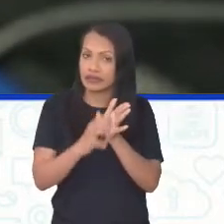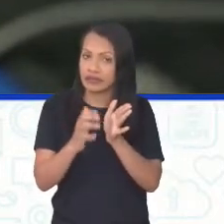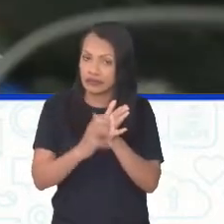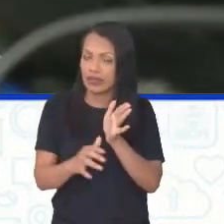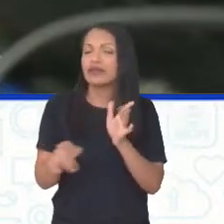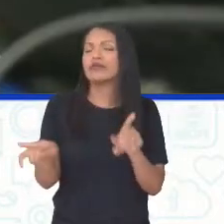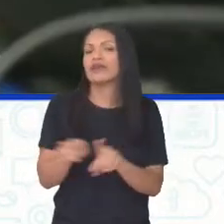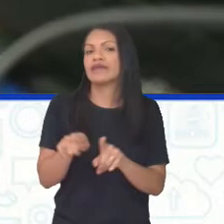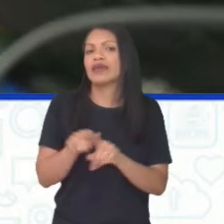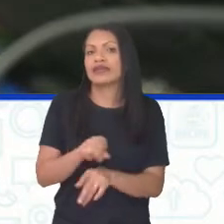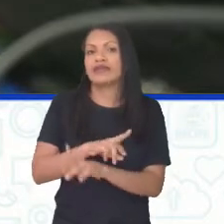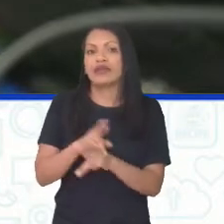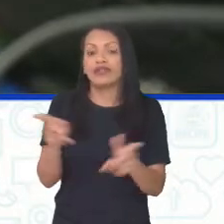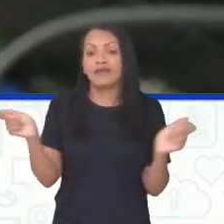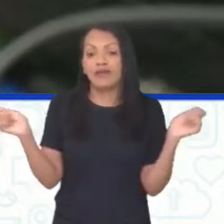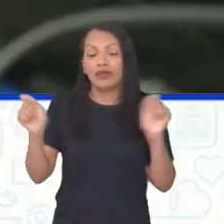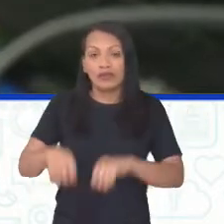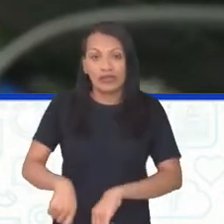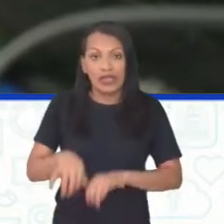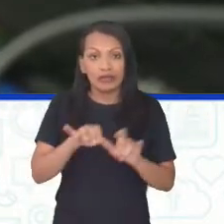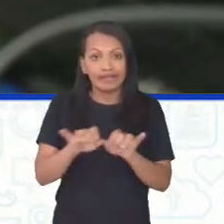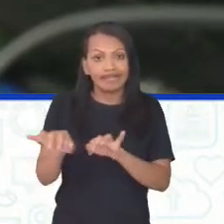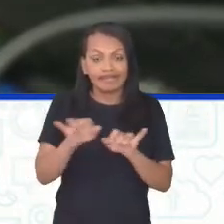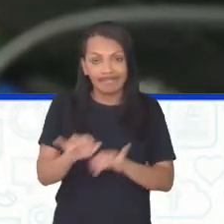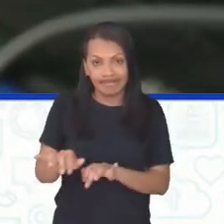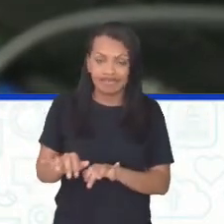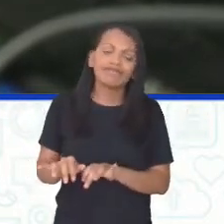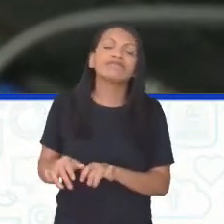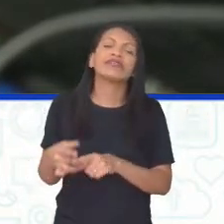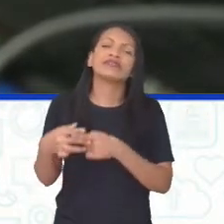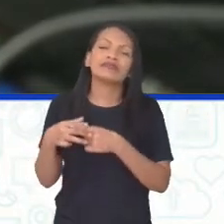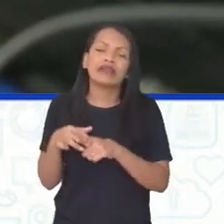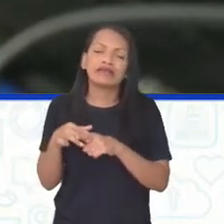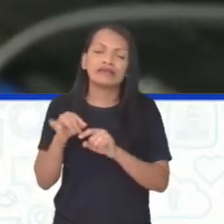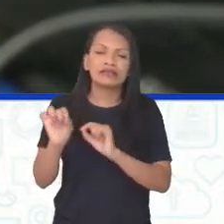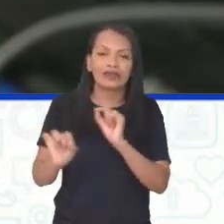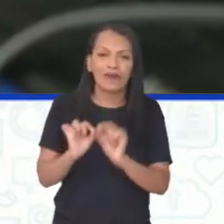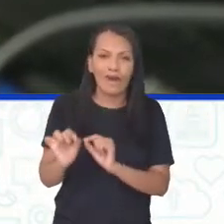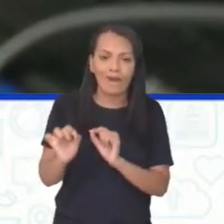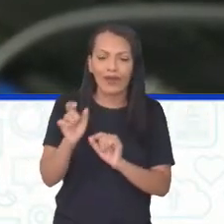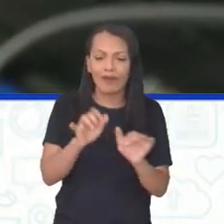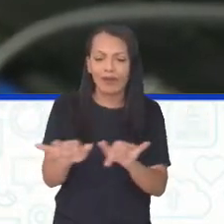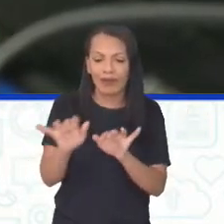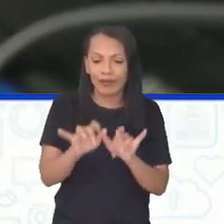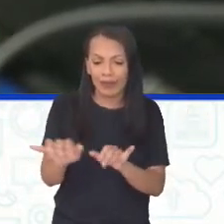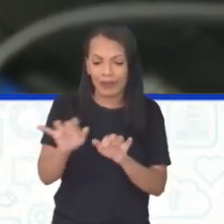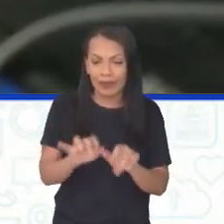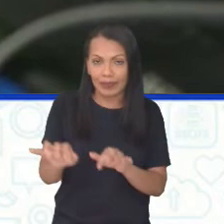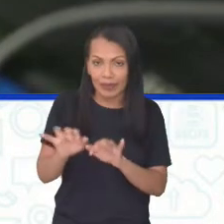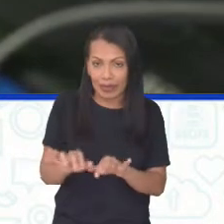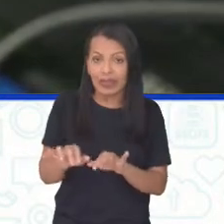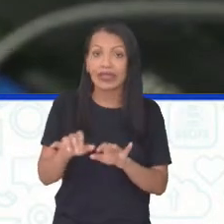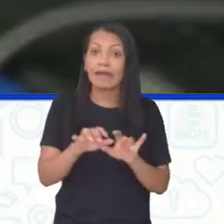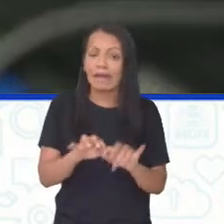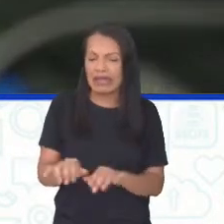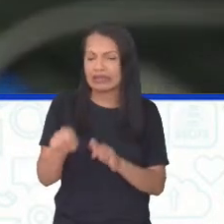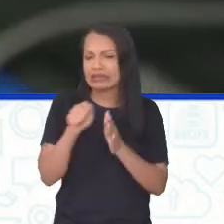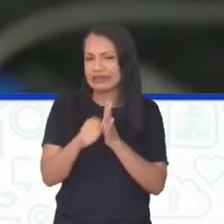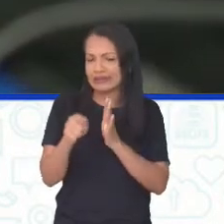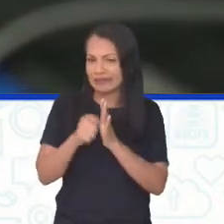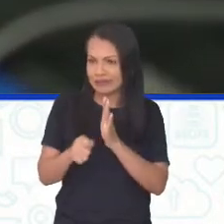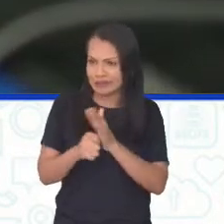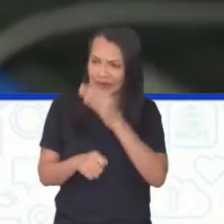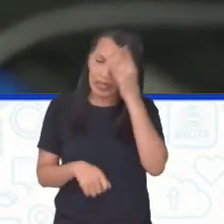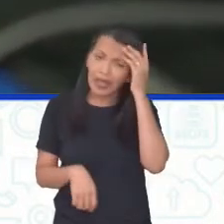diferentes possibilidades de digitação também, configurações, né, de diferentes formas para essa digitação da máquina de escrever. Ai, seria tão bom